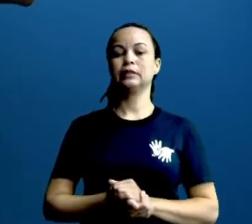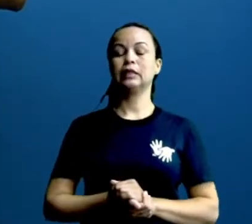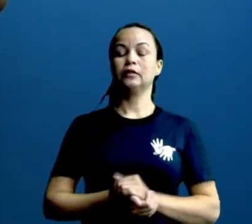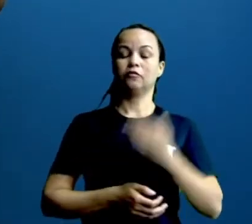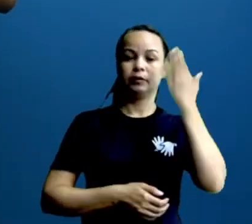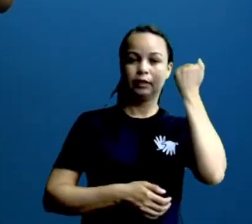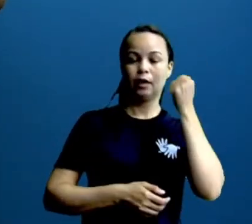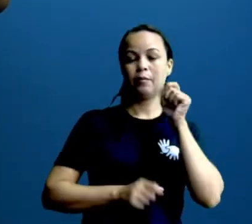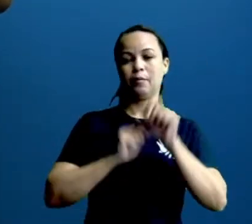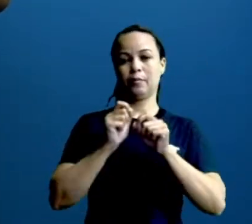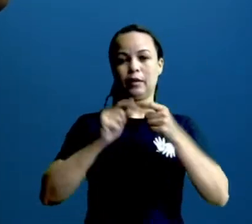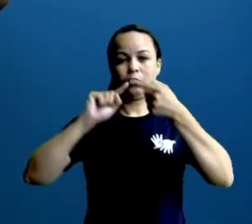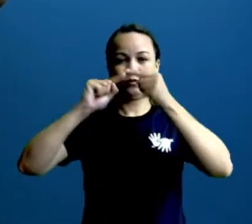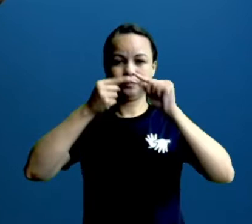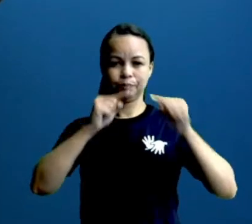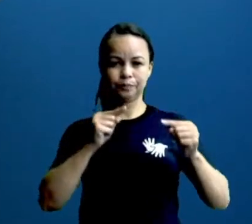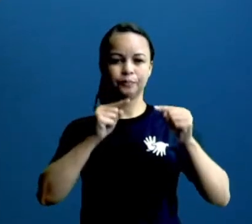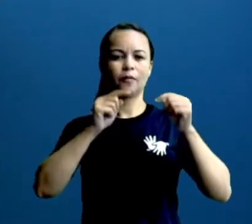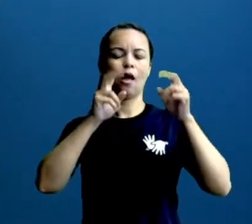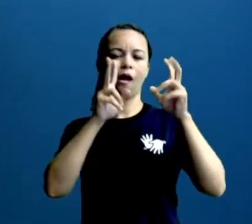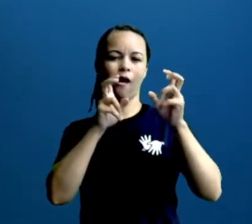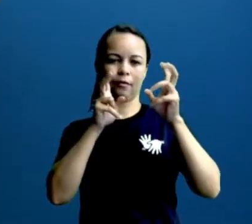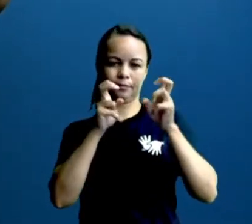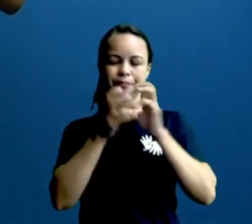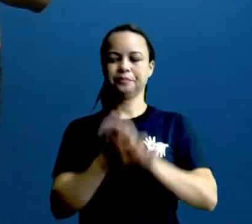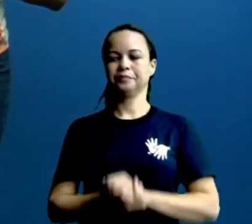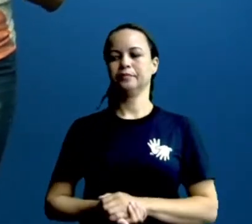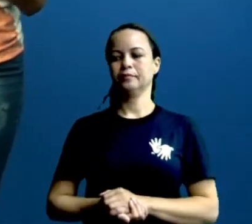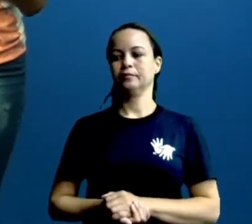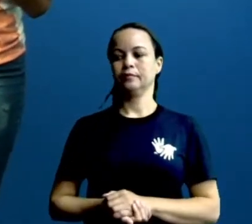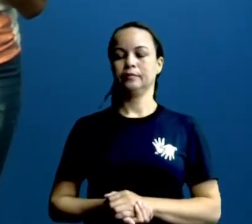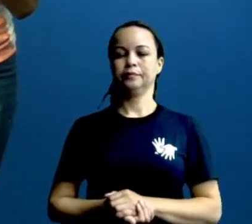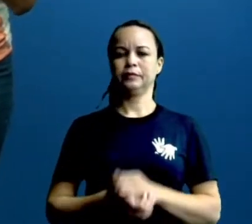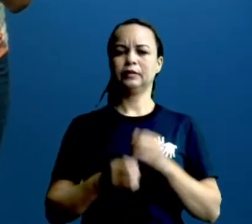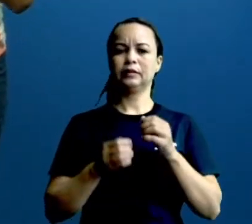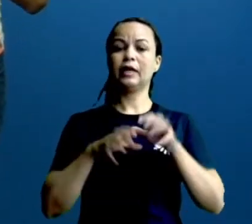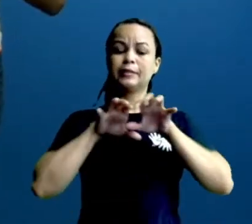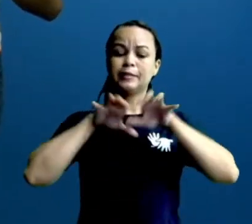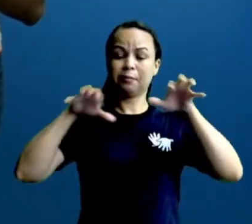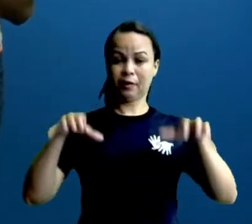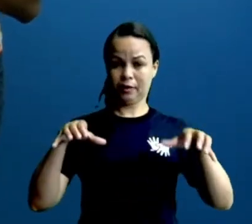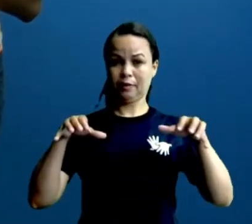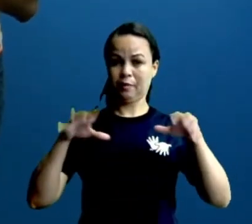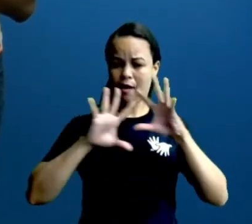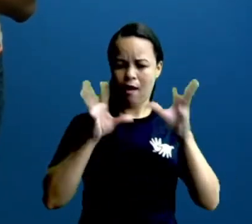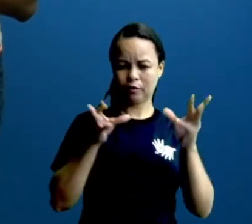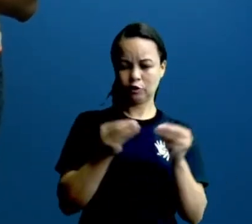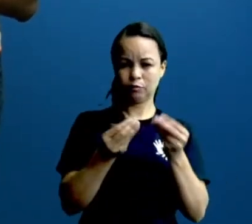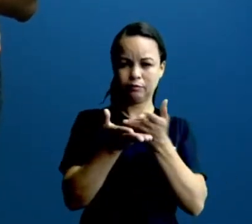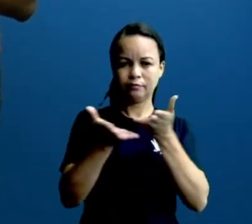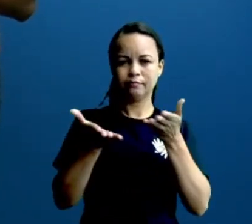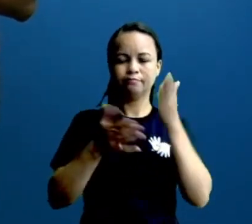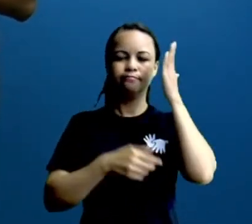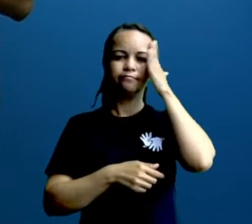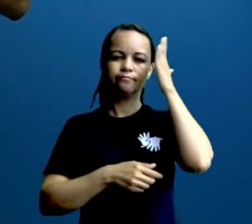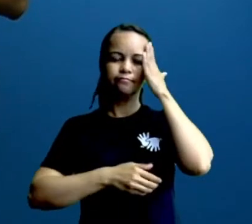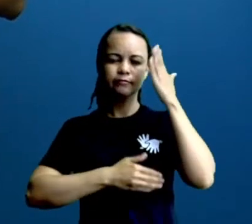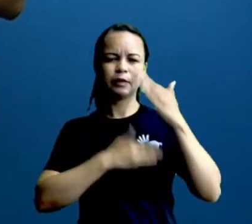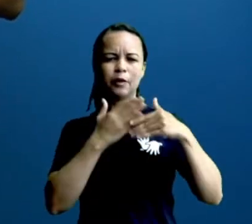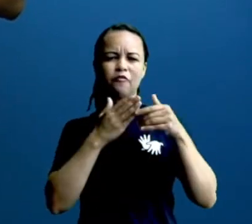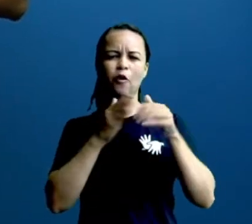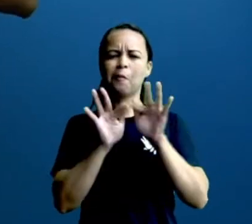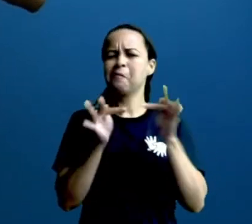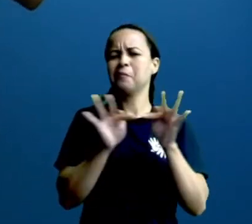que é progressão temática. Vê só, separei aqui bem resumido para vocês entenderem de uma forma